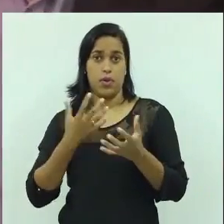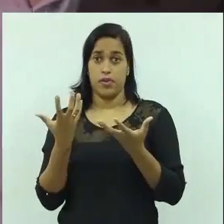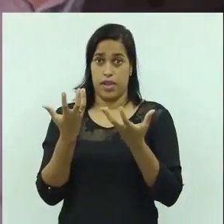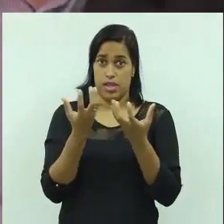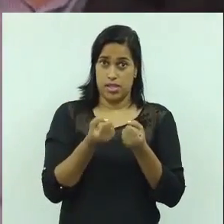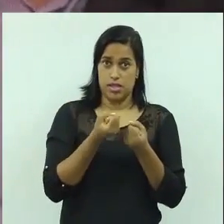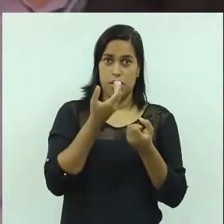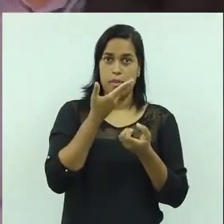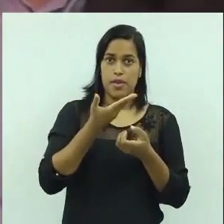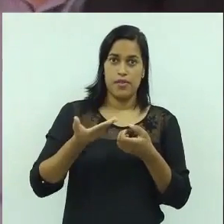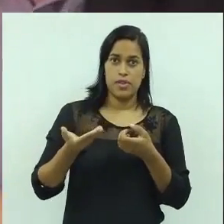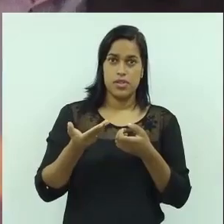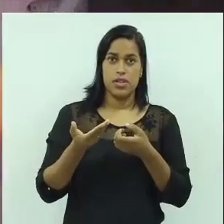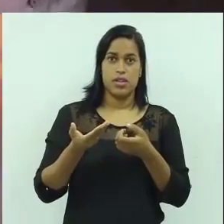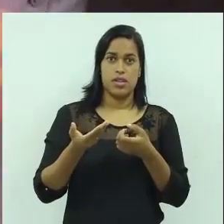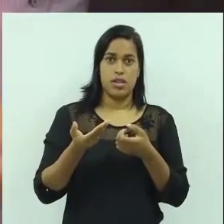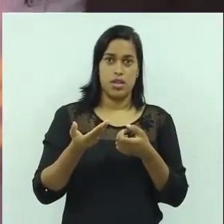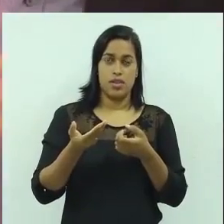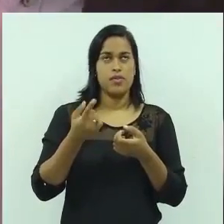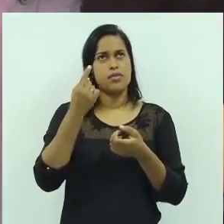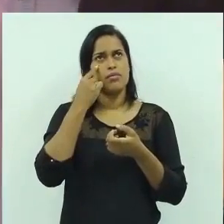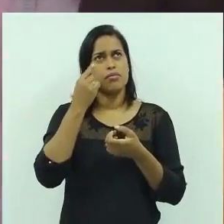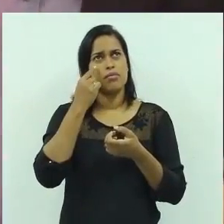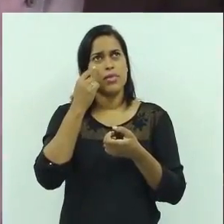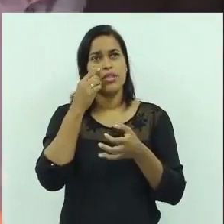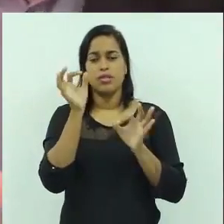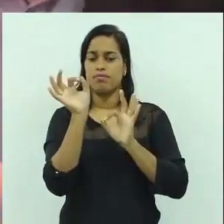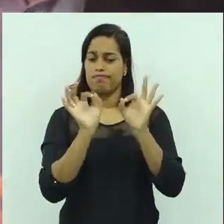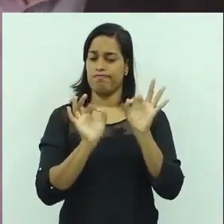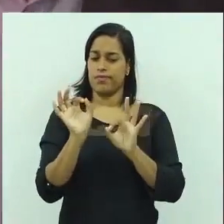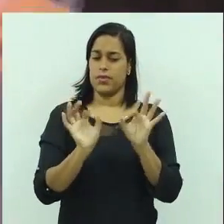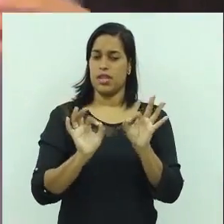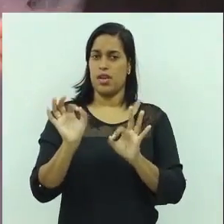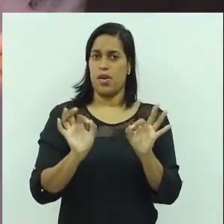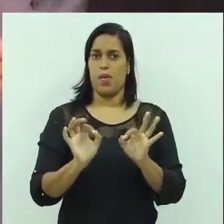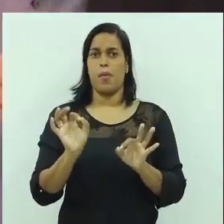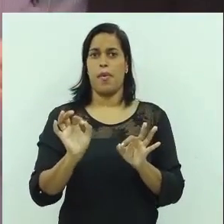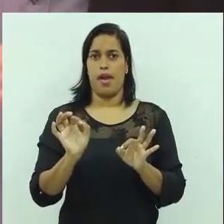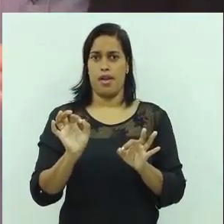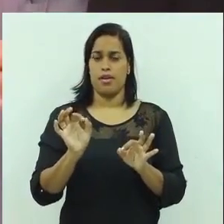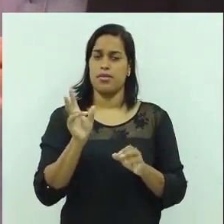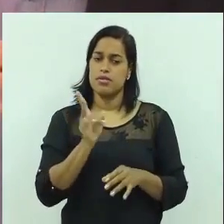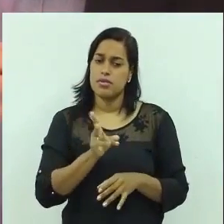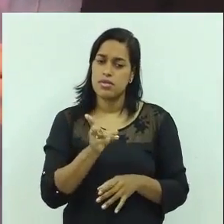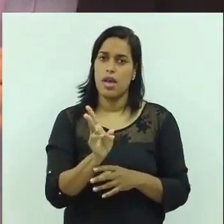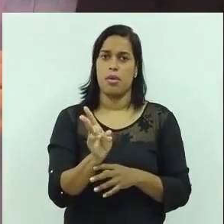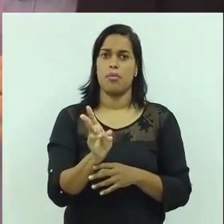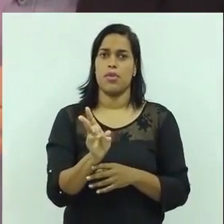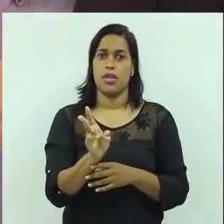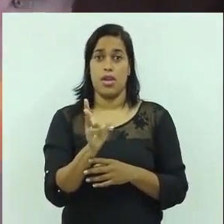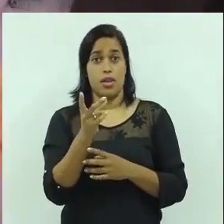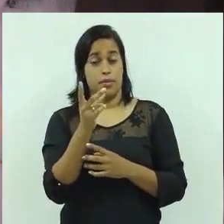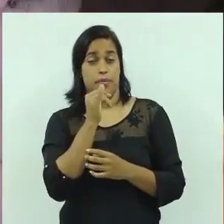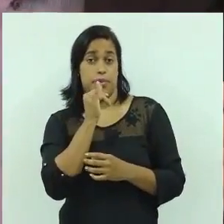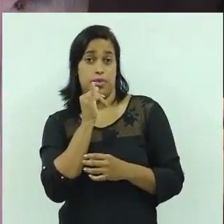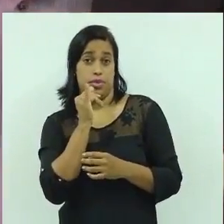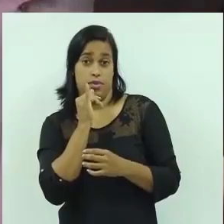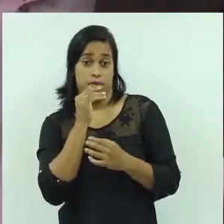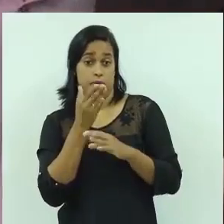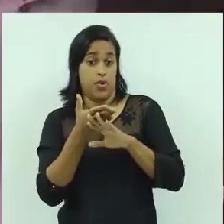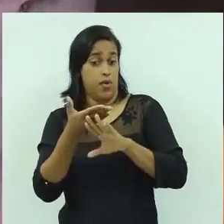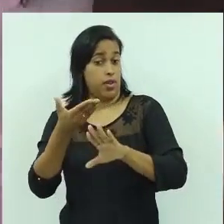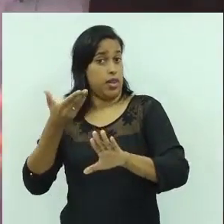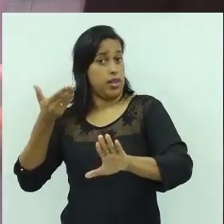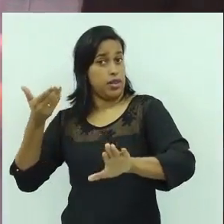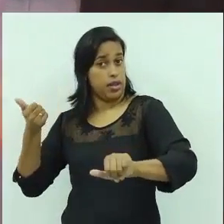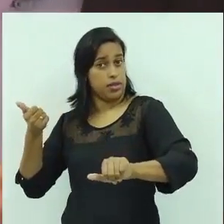vai receber essa visita, você tende a arrumar-se. Então eu diria o seguinte, entre uma simulação que se distancia de